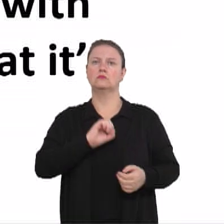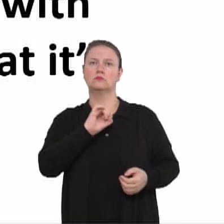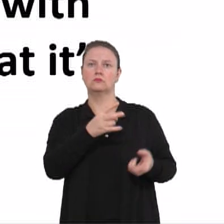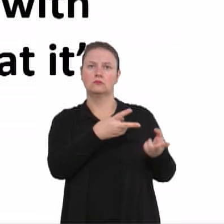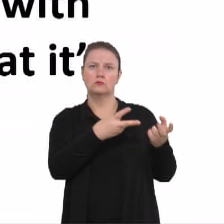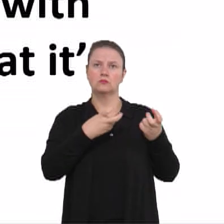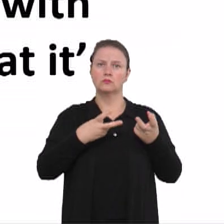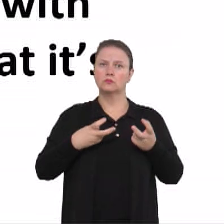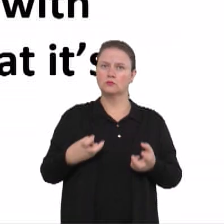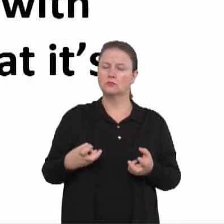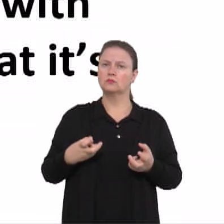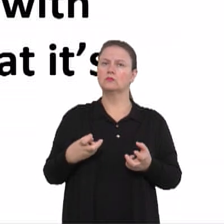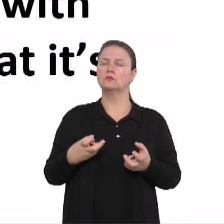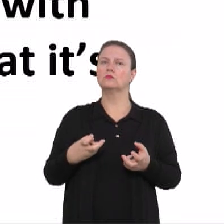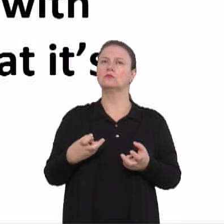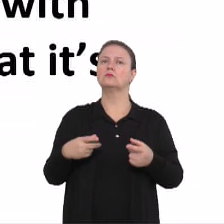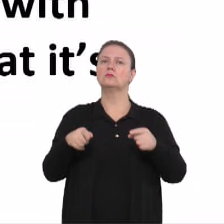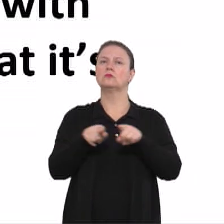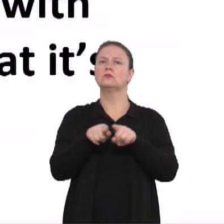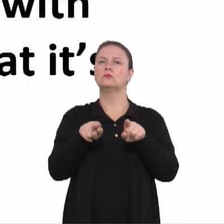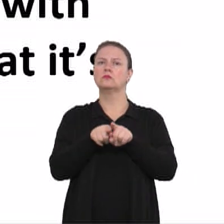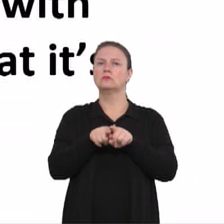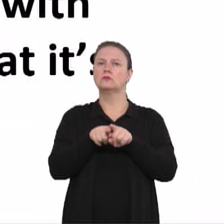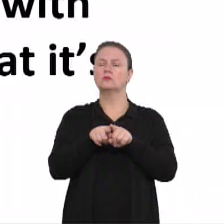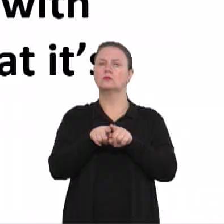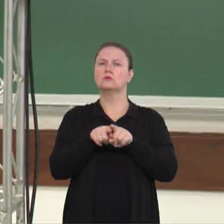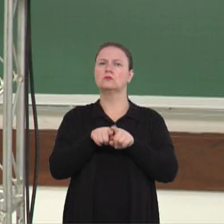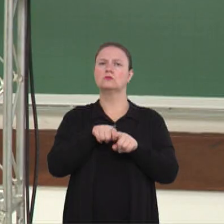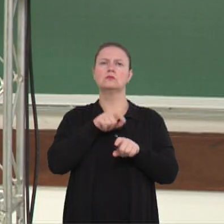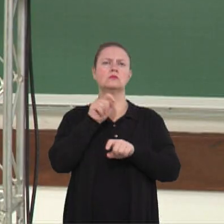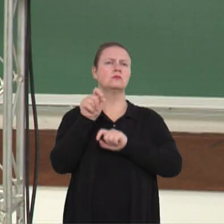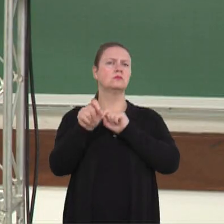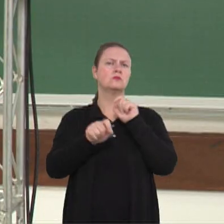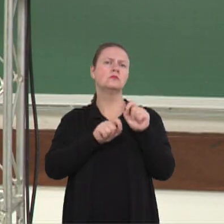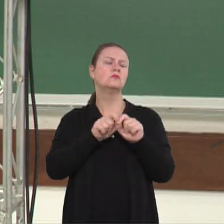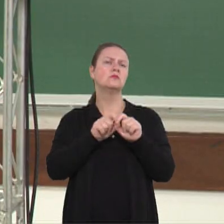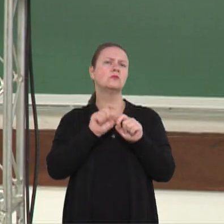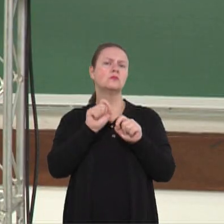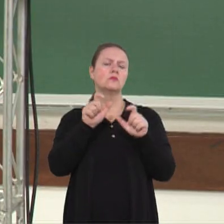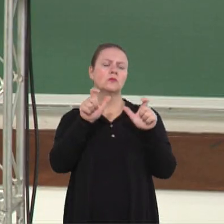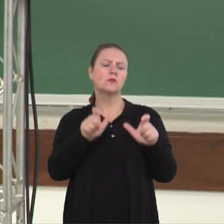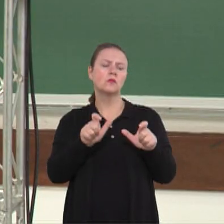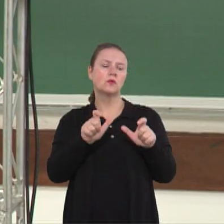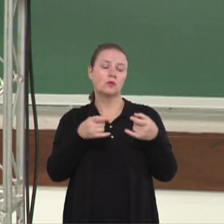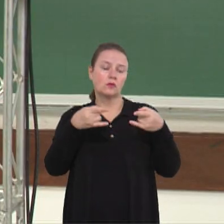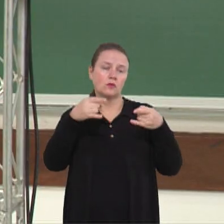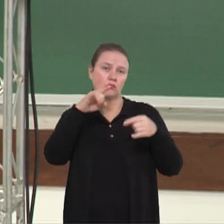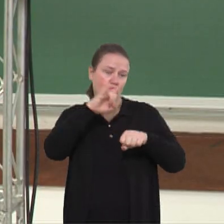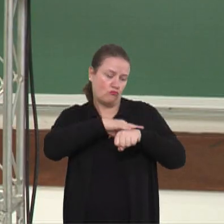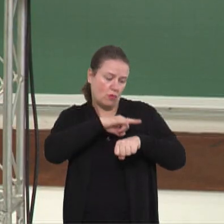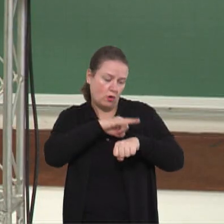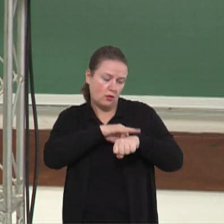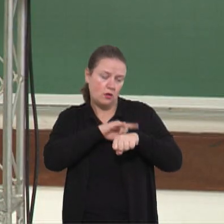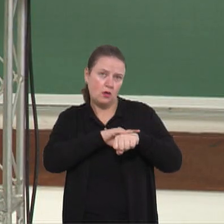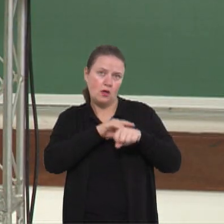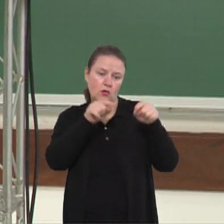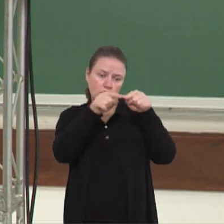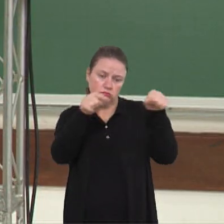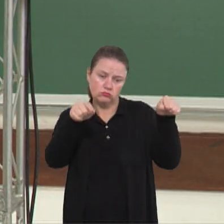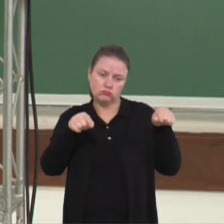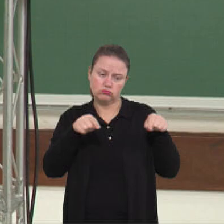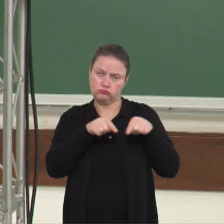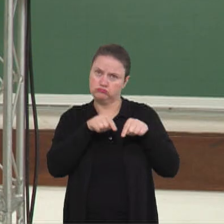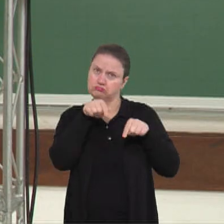aqui a nossa charge em x ainda bateram ela está no banheiro segunda